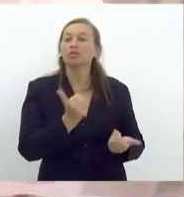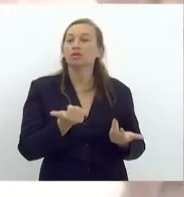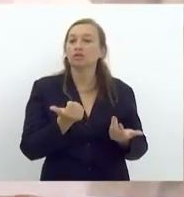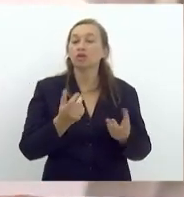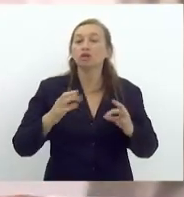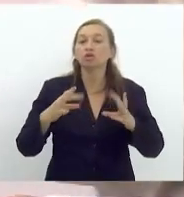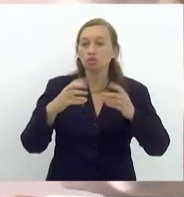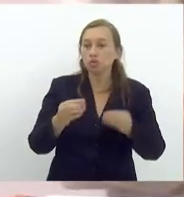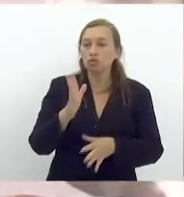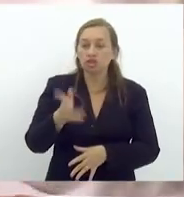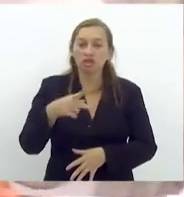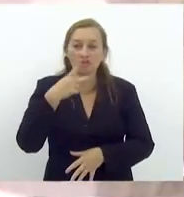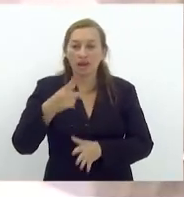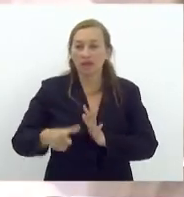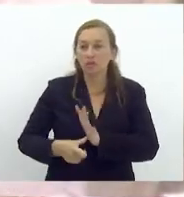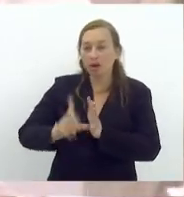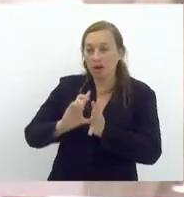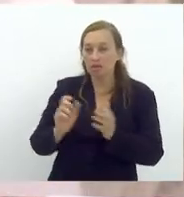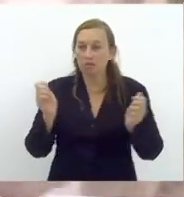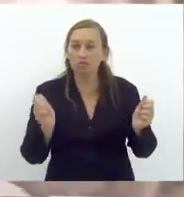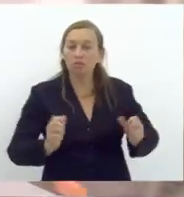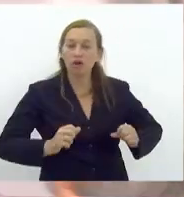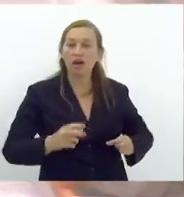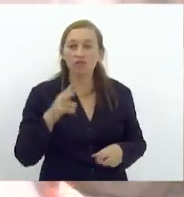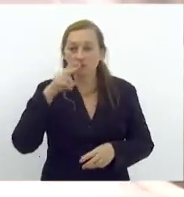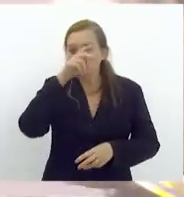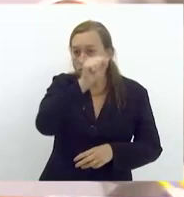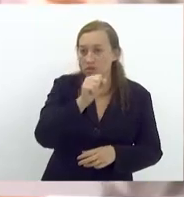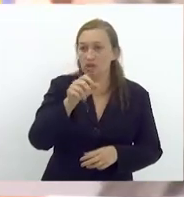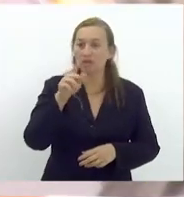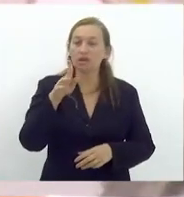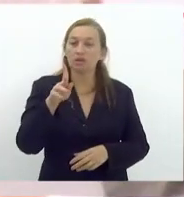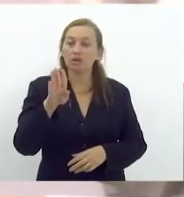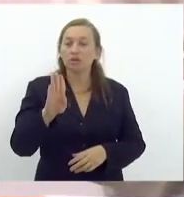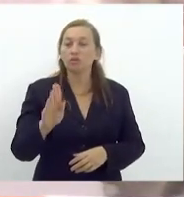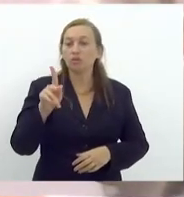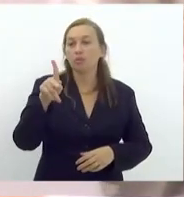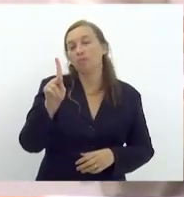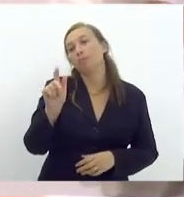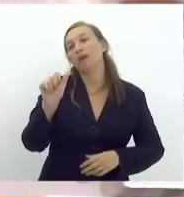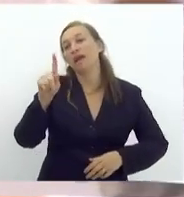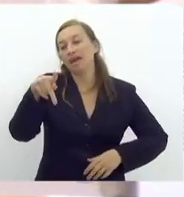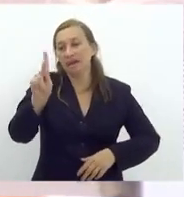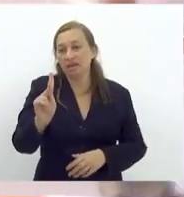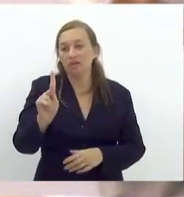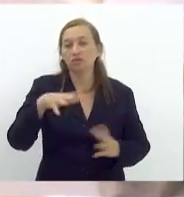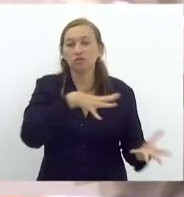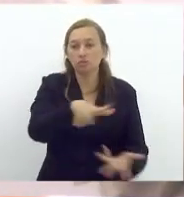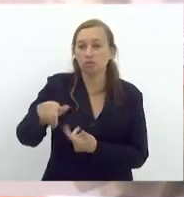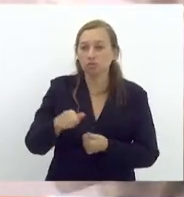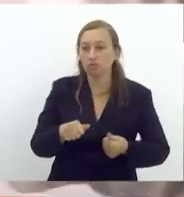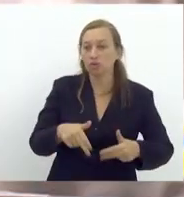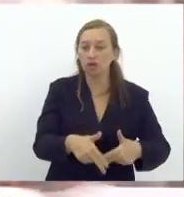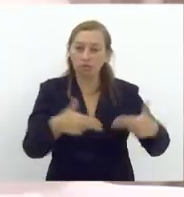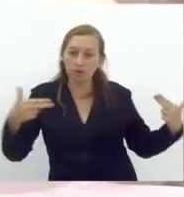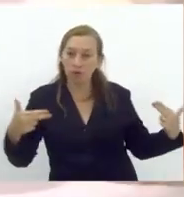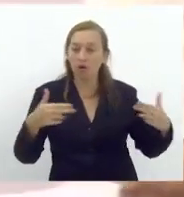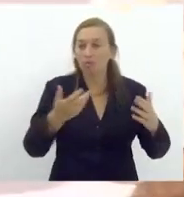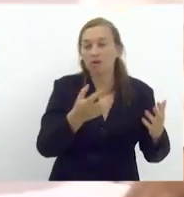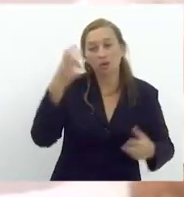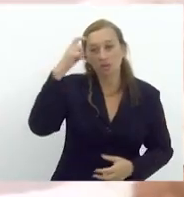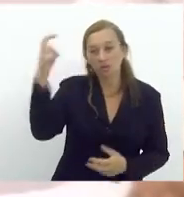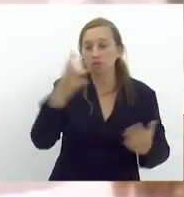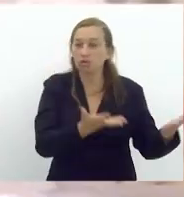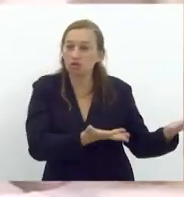tudo que eu já tinha mencionado anteriormente sobre a potência do Break no mundo hip hop a cultura jovem só esse ano no Rio de Janeiro já